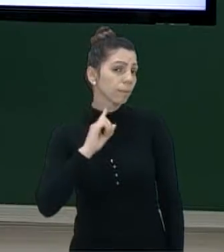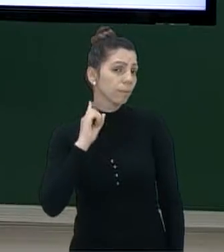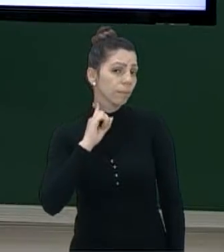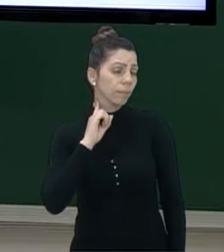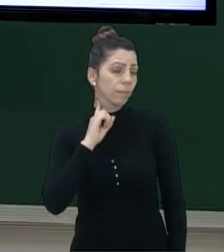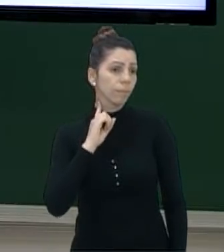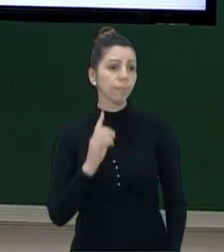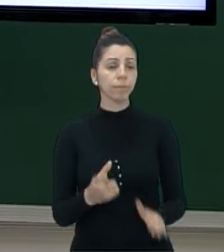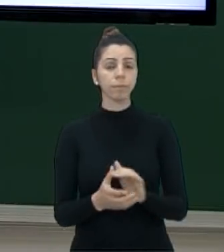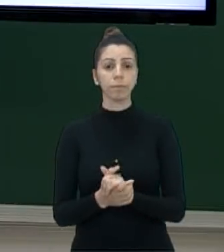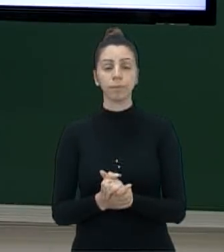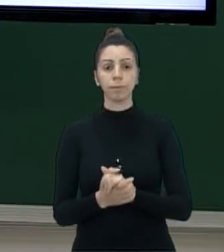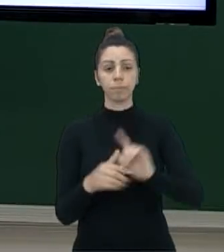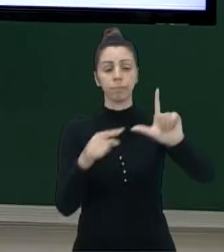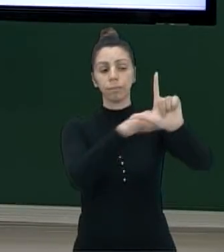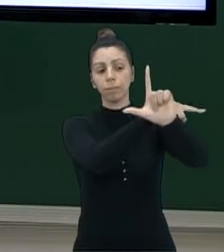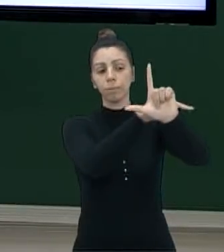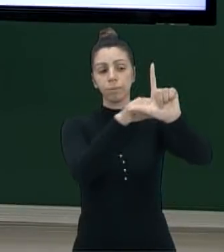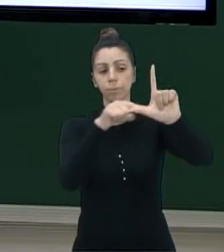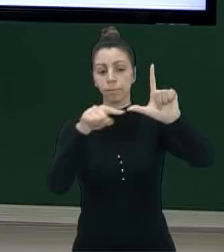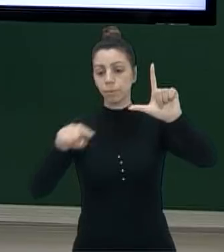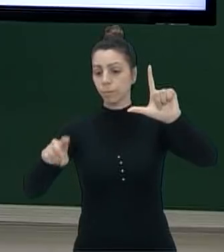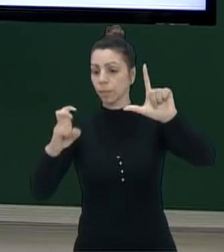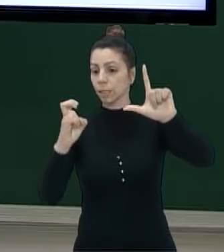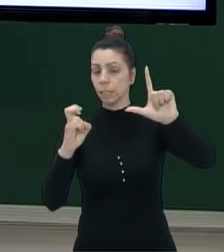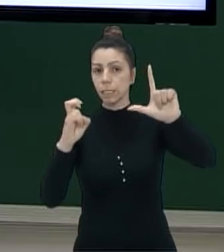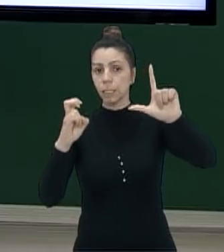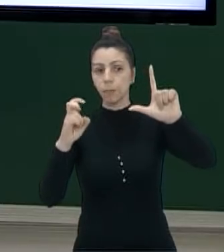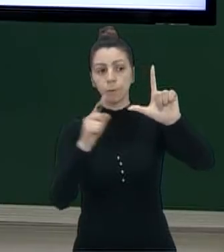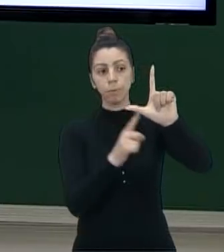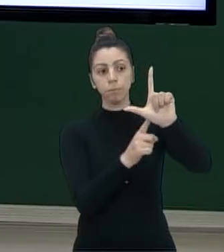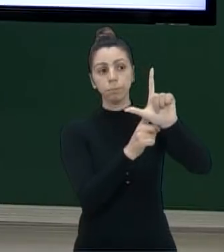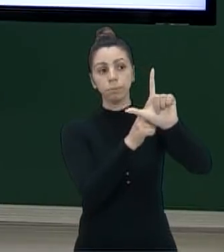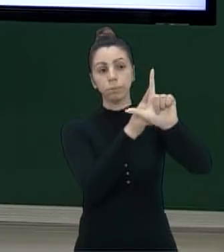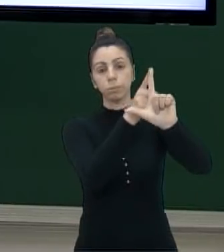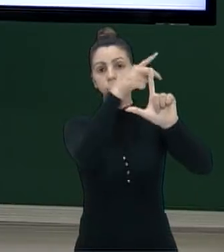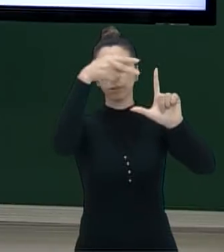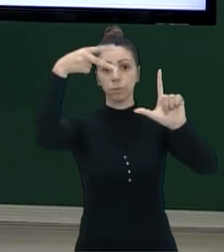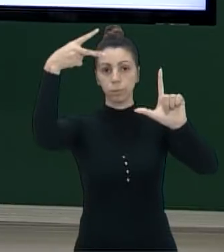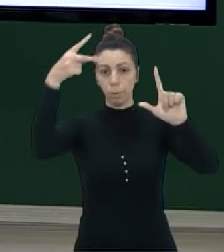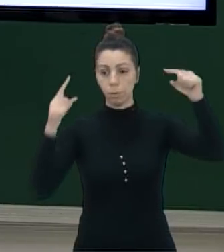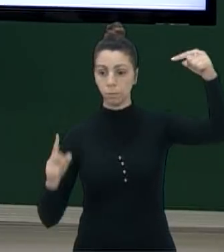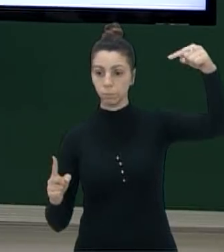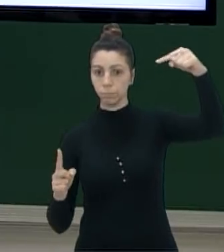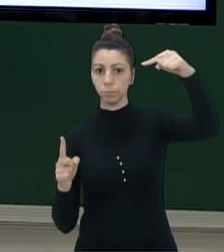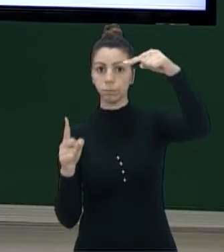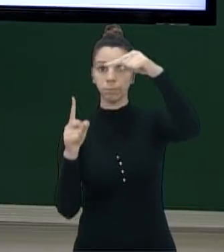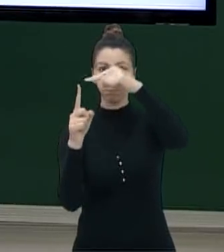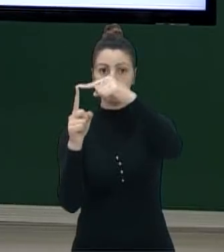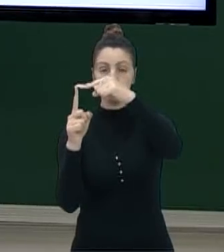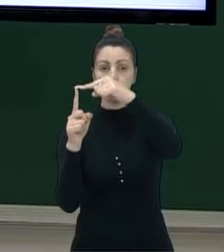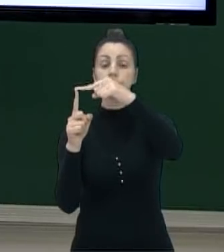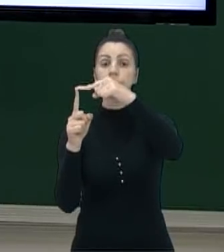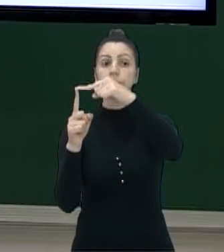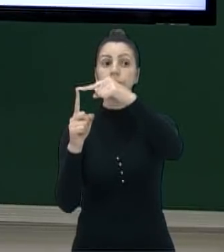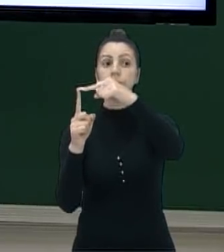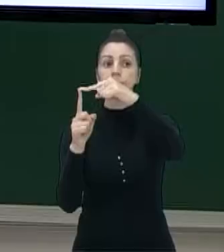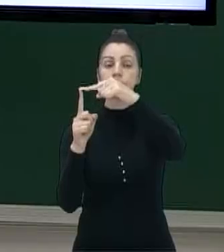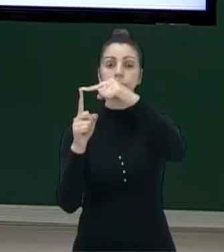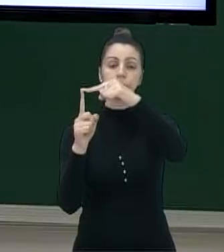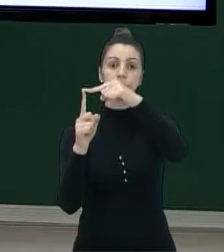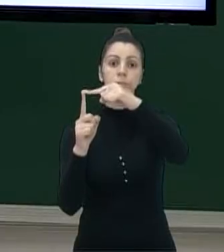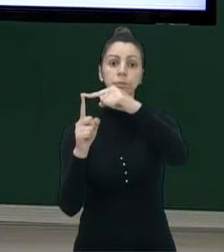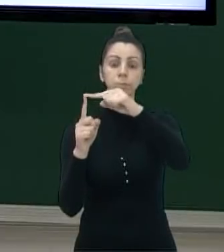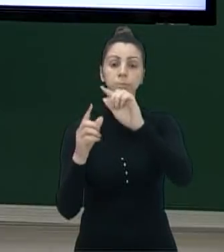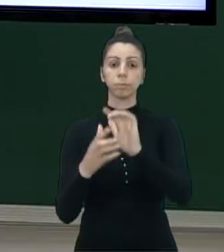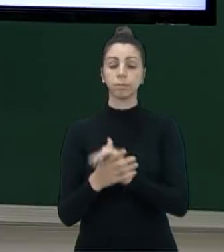ele se encontra em 5 e 2. Veja aqui no eixo X, 5 e o 2. Então, tem um